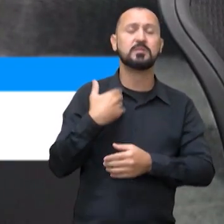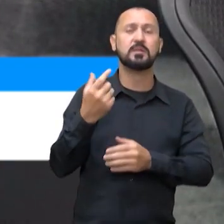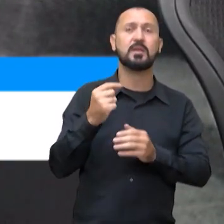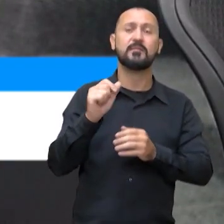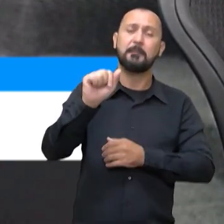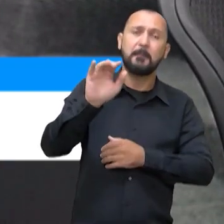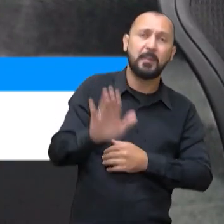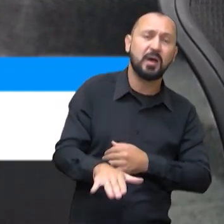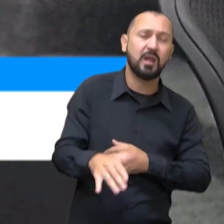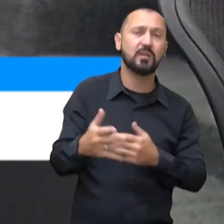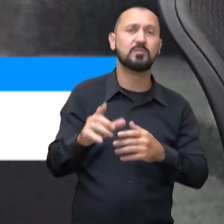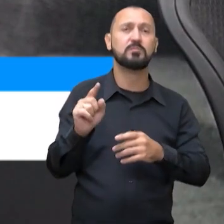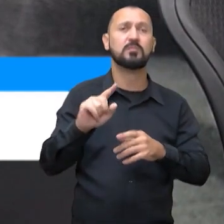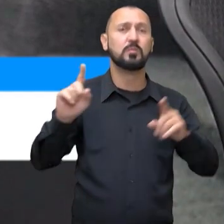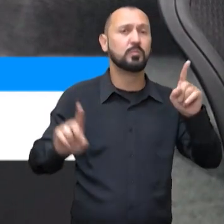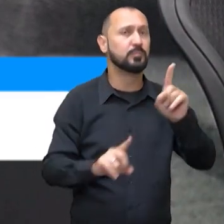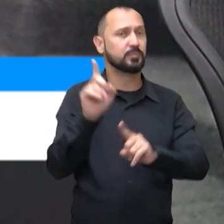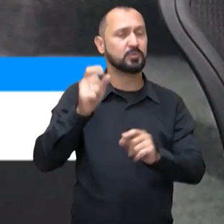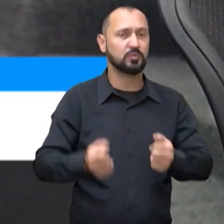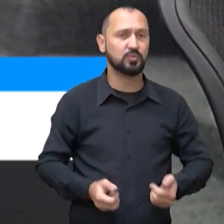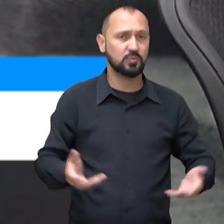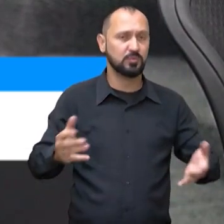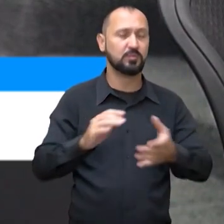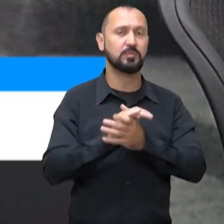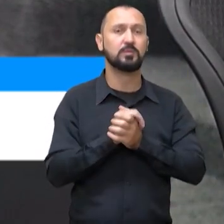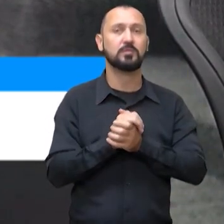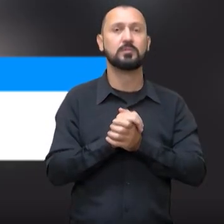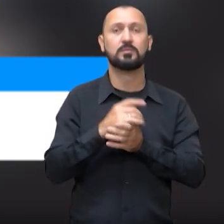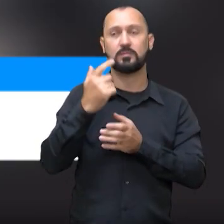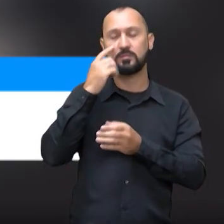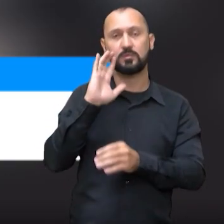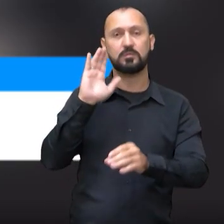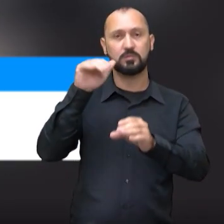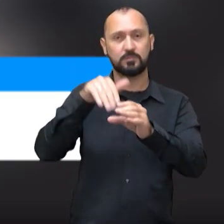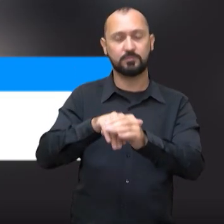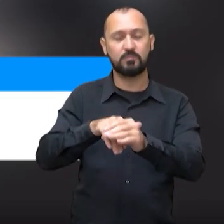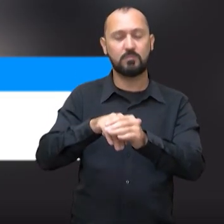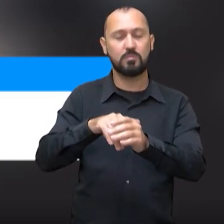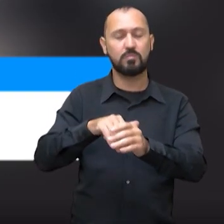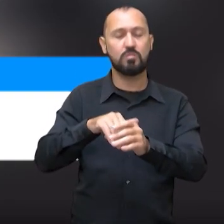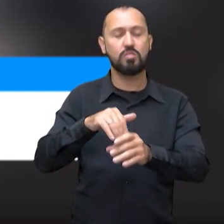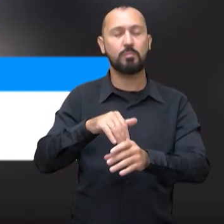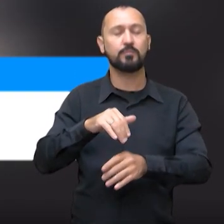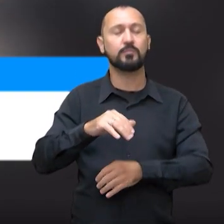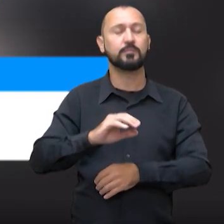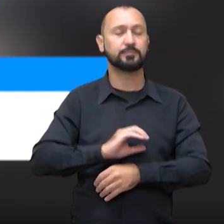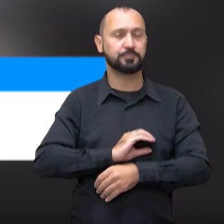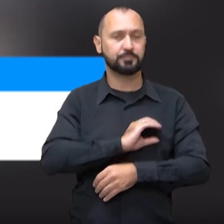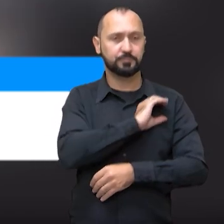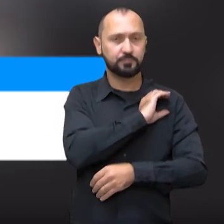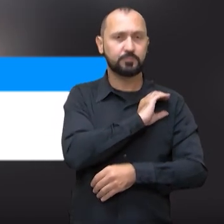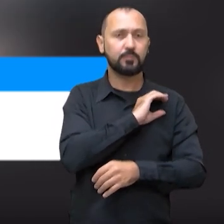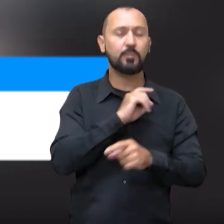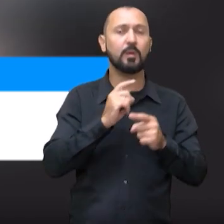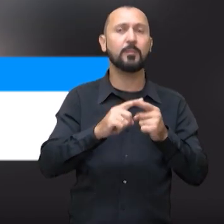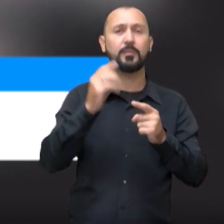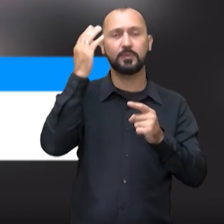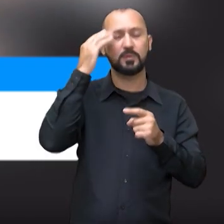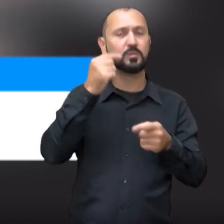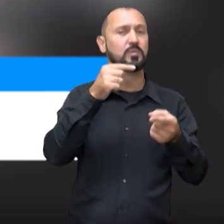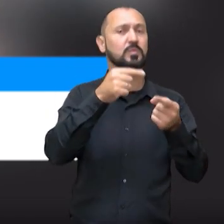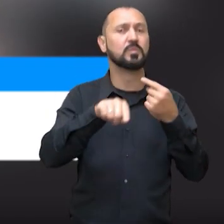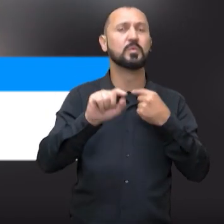povo sul-mato-grossense quer redução de custos e não aumento de gastos. Eu vou acompanhar o voto do deputado Gotar.